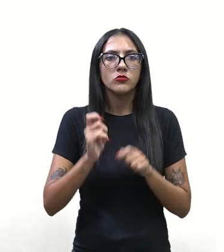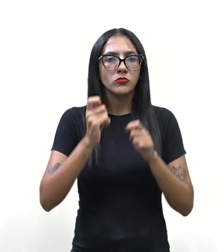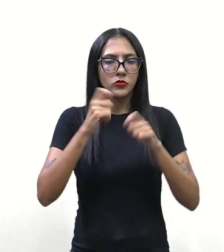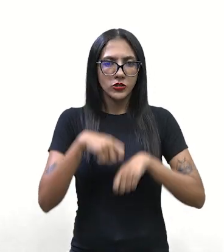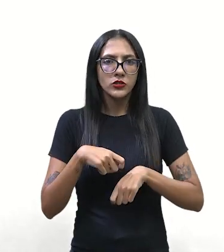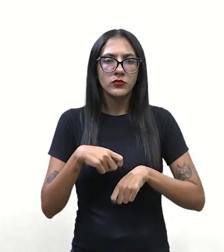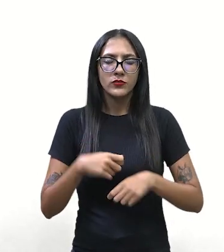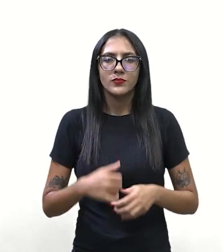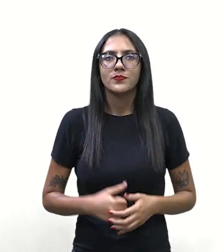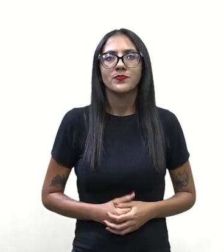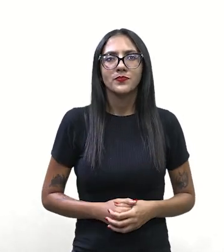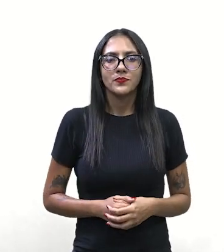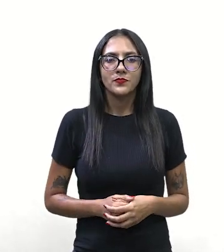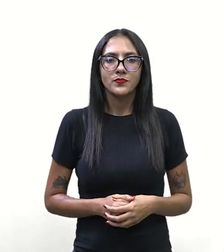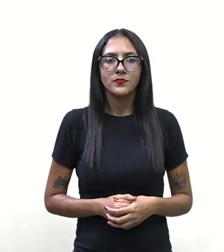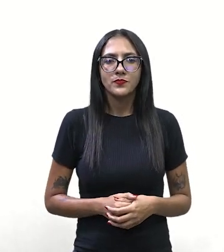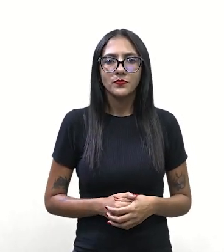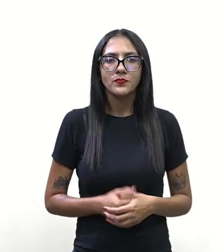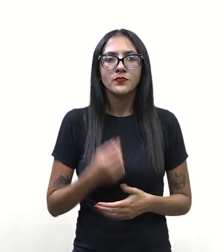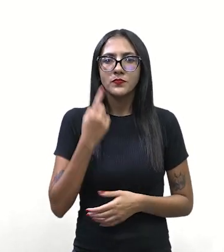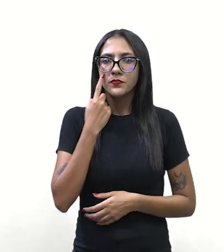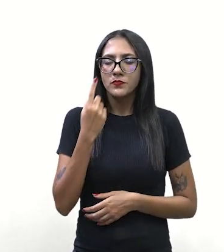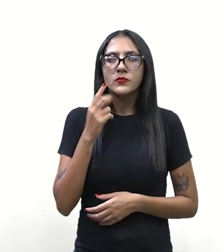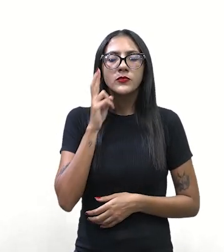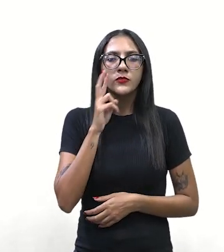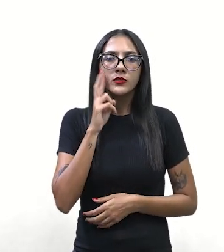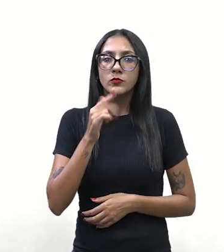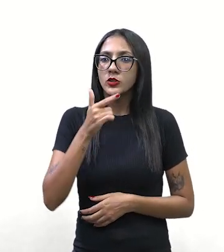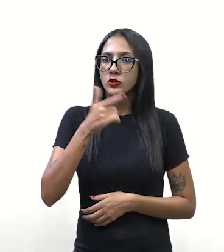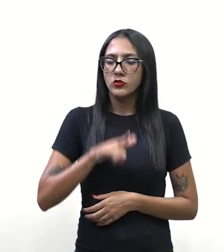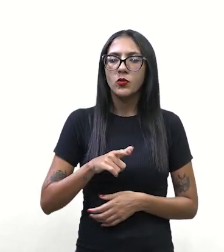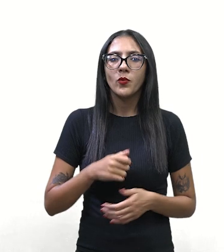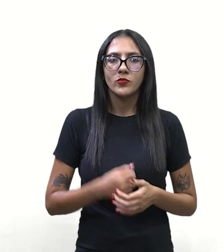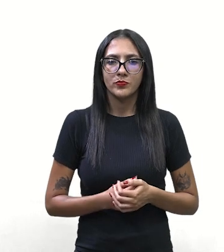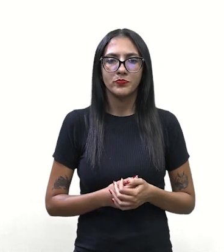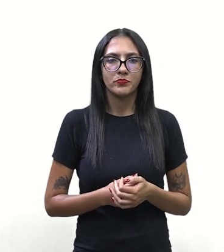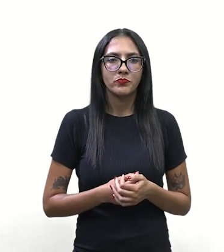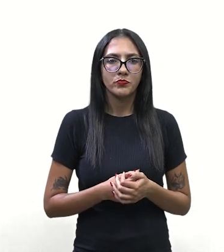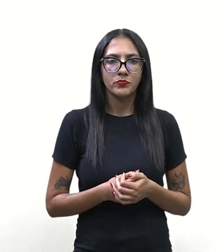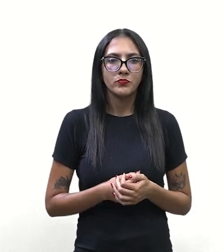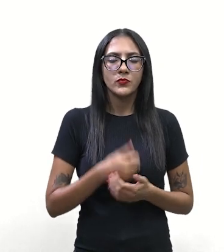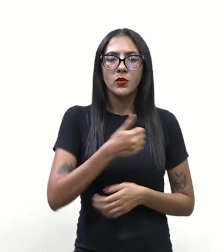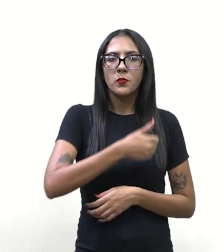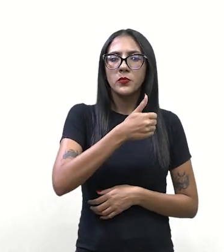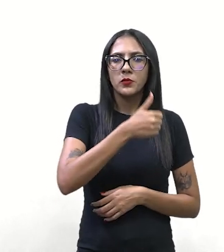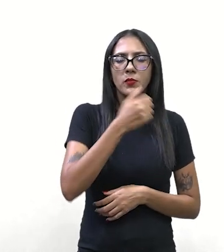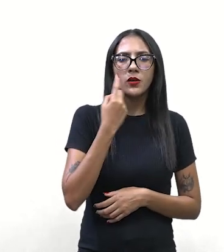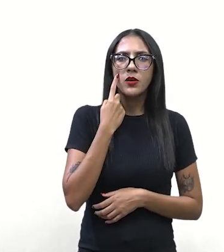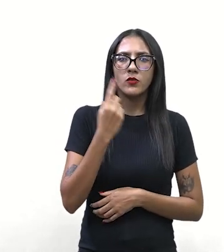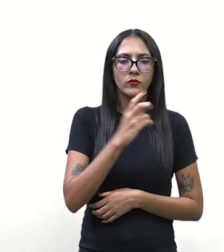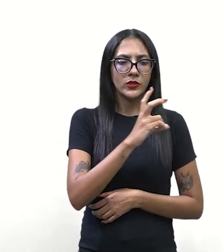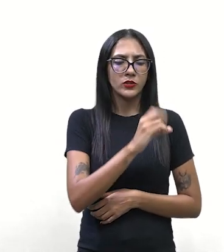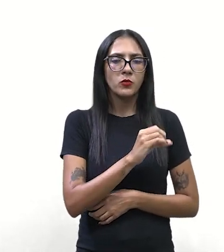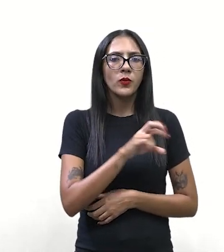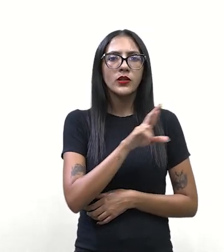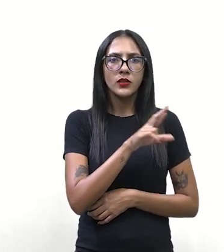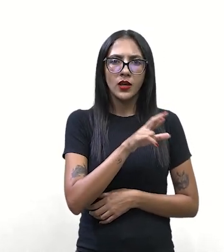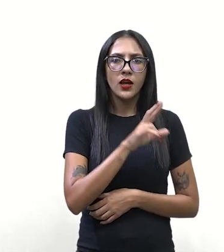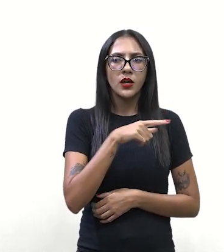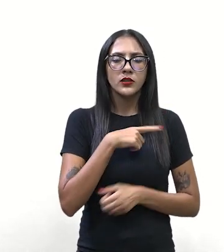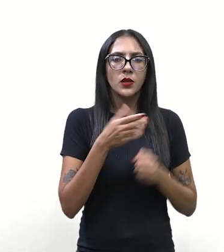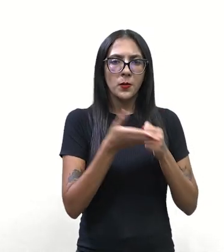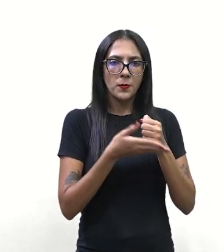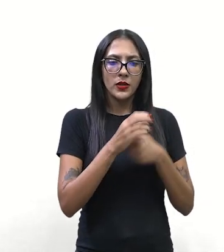melhor. Olha só, vamos voltar aqui para o nosso preço de custo, a nossa base, que